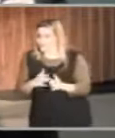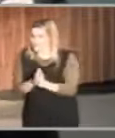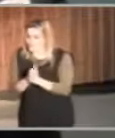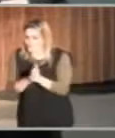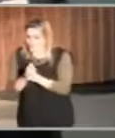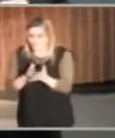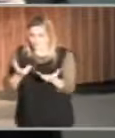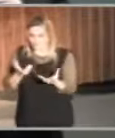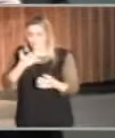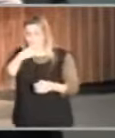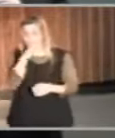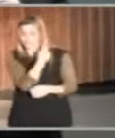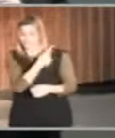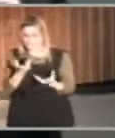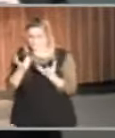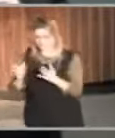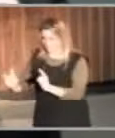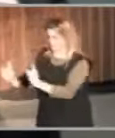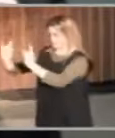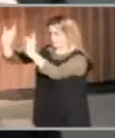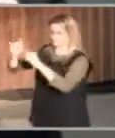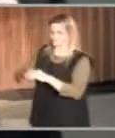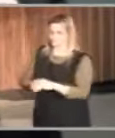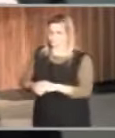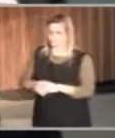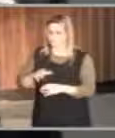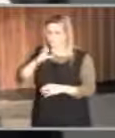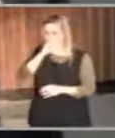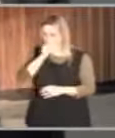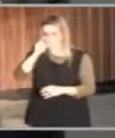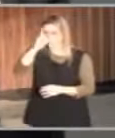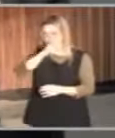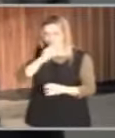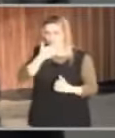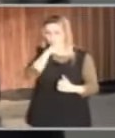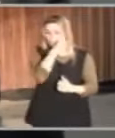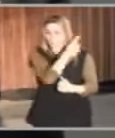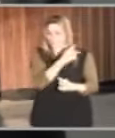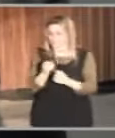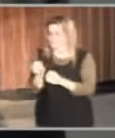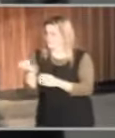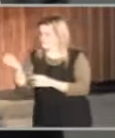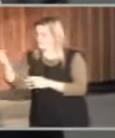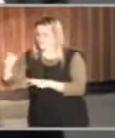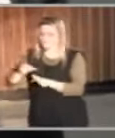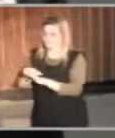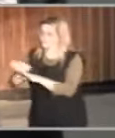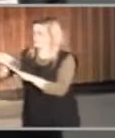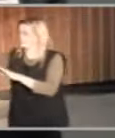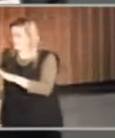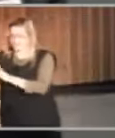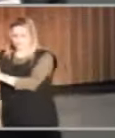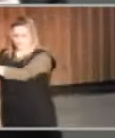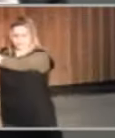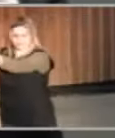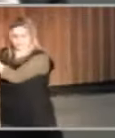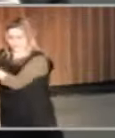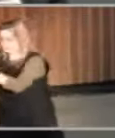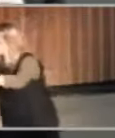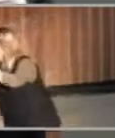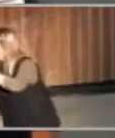descer para a praia para arrumar o apartamento e toda semana a gente tinha que faltar na igreja